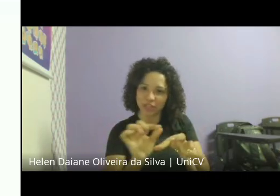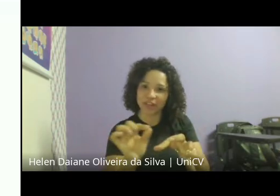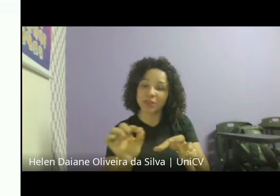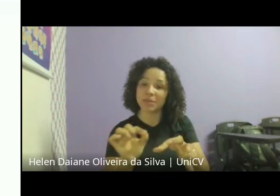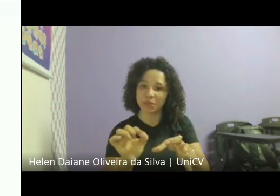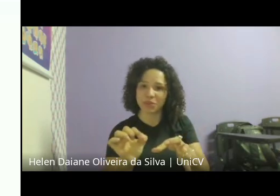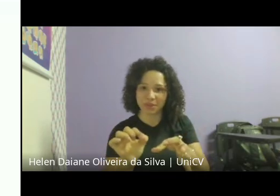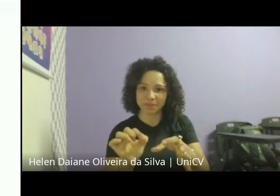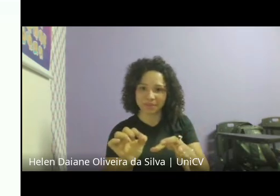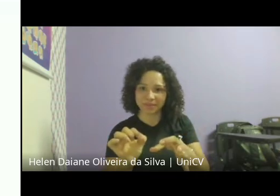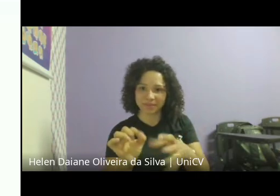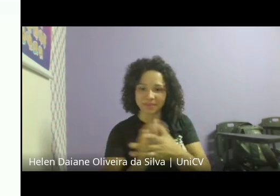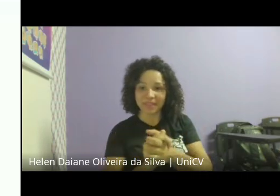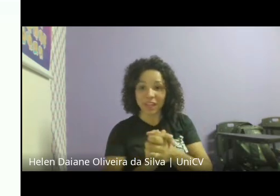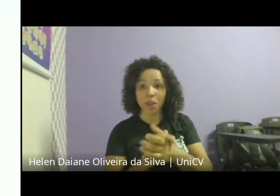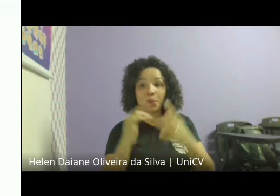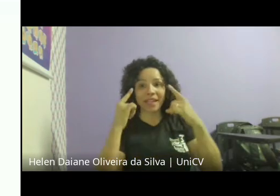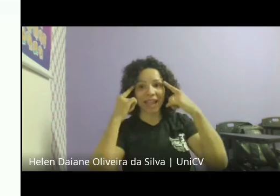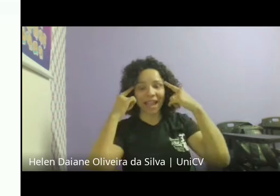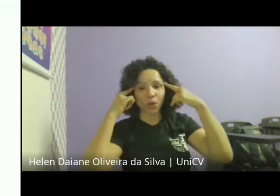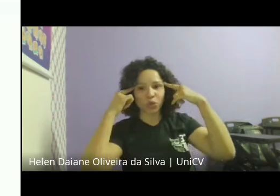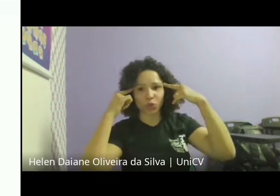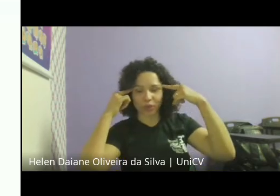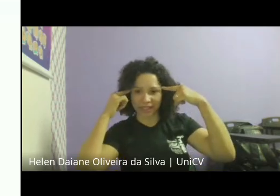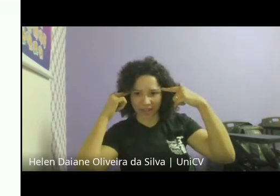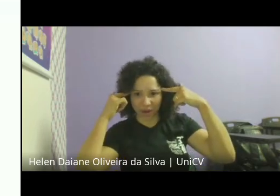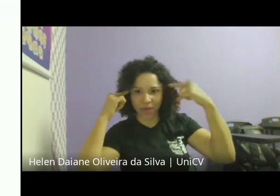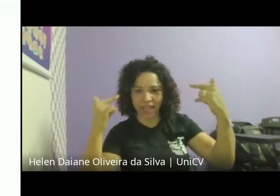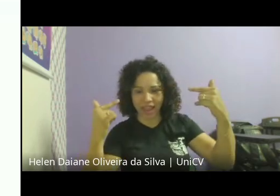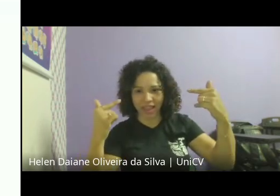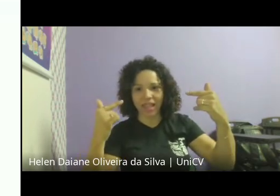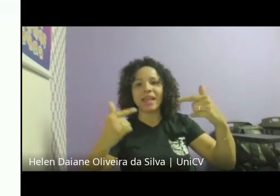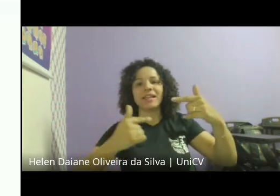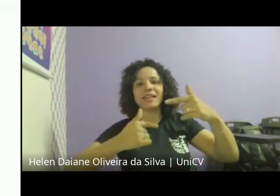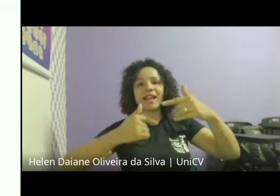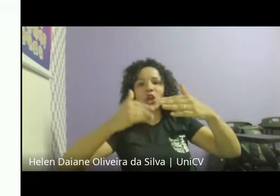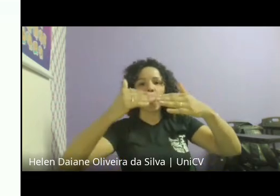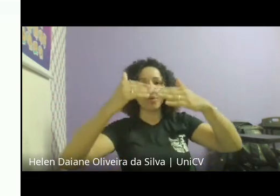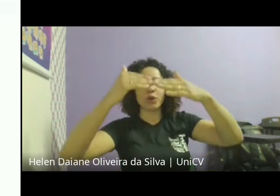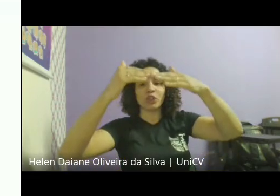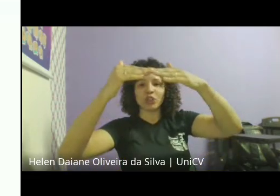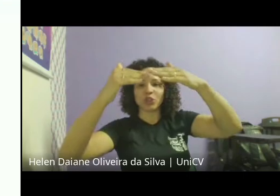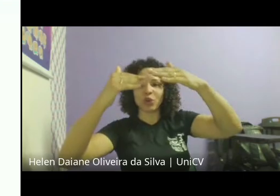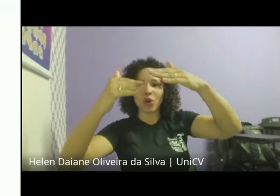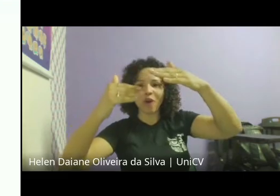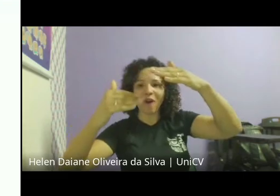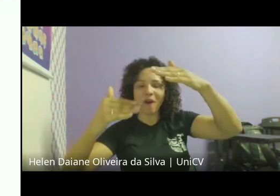Onde está falando os tributos. Porque o surdo entendeu que ele